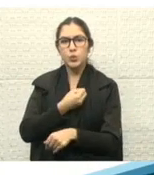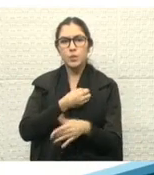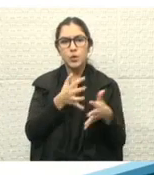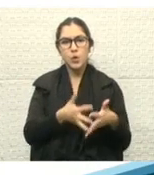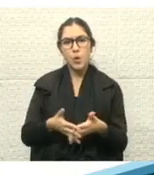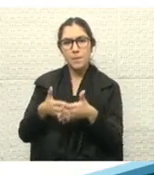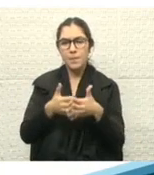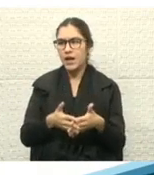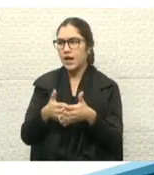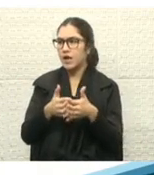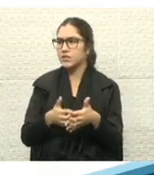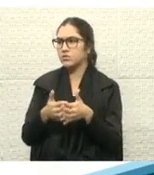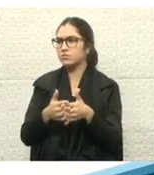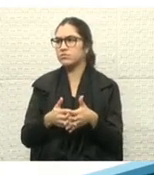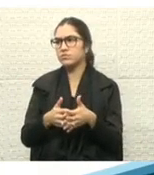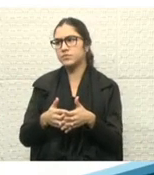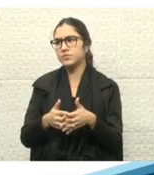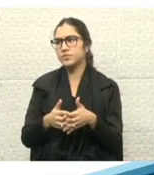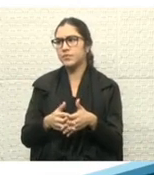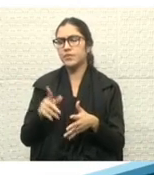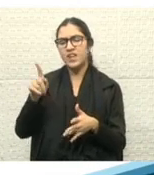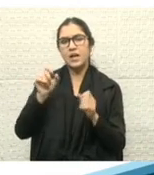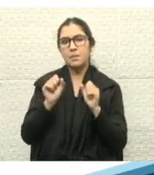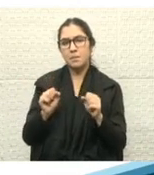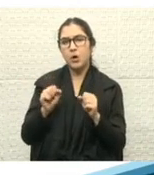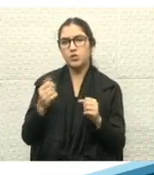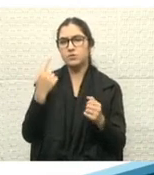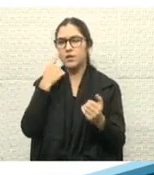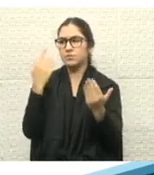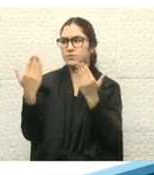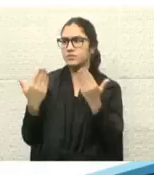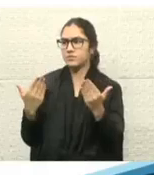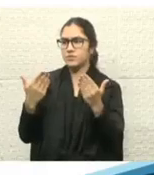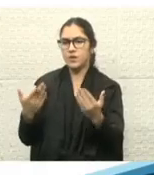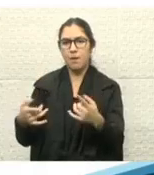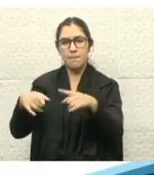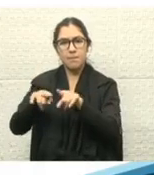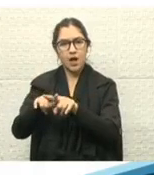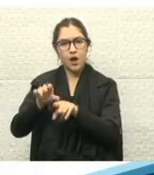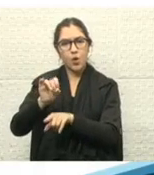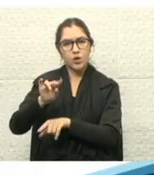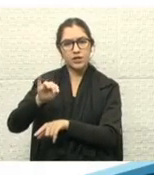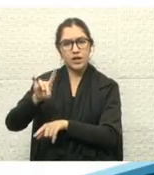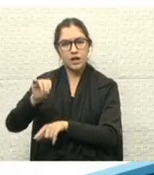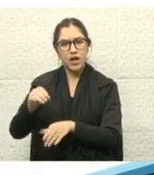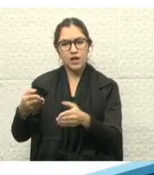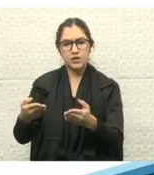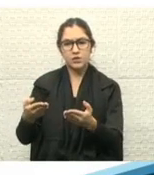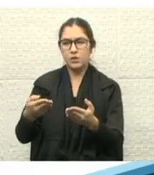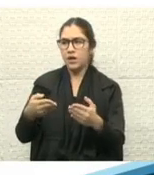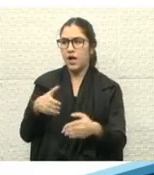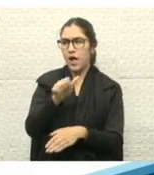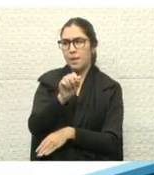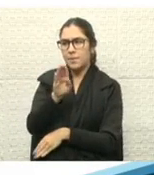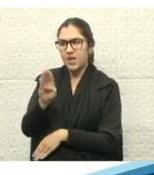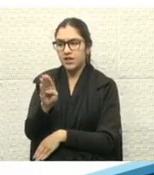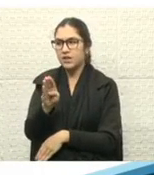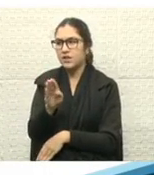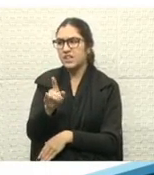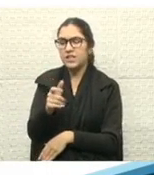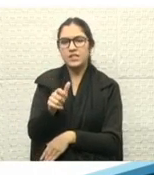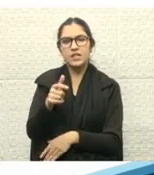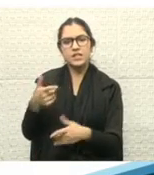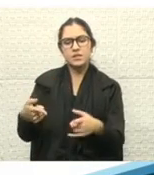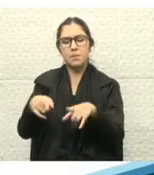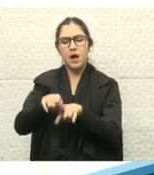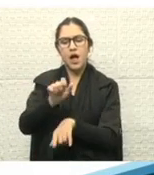complexo, né, por definição, ele pode ser associado a um par ordenado, a um par AB, e esse par